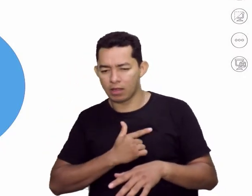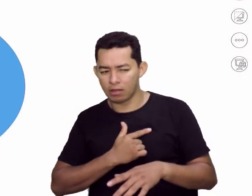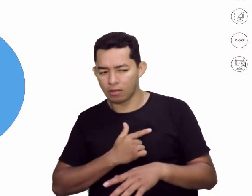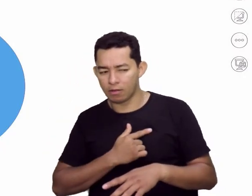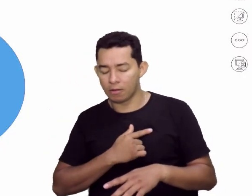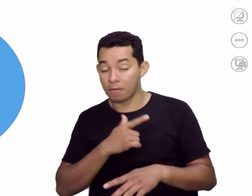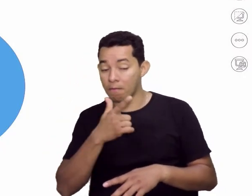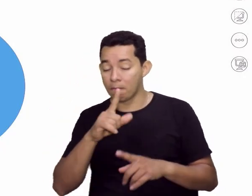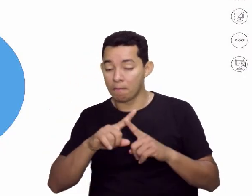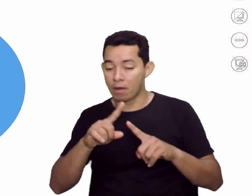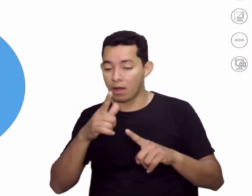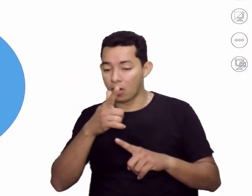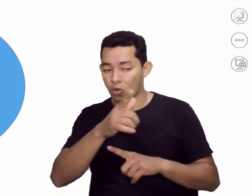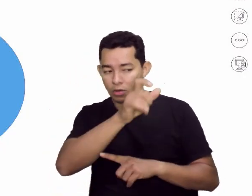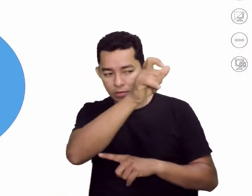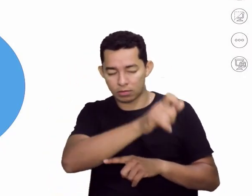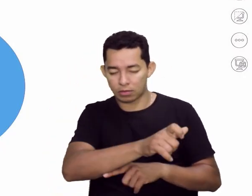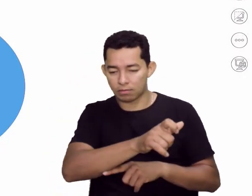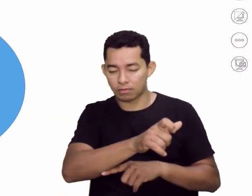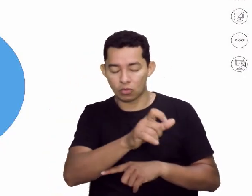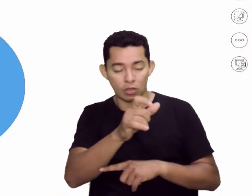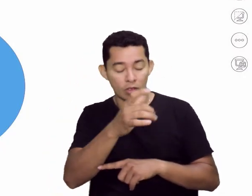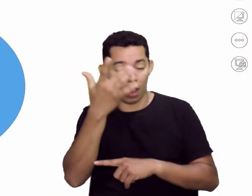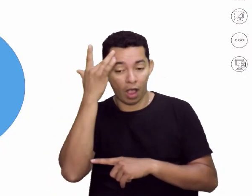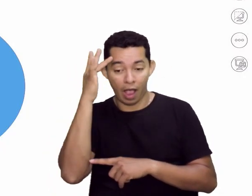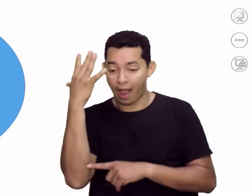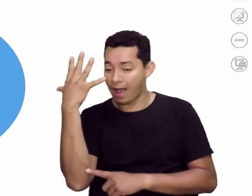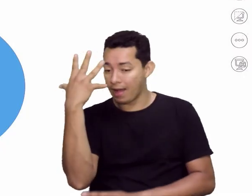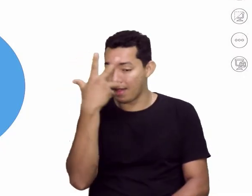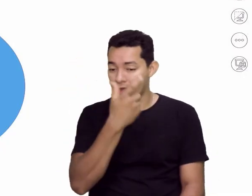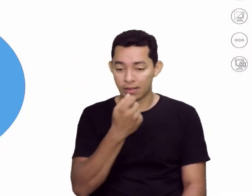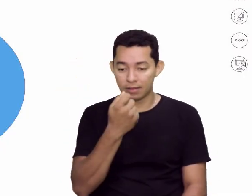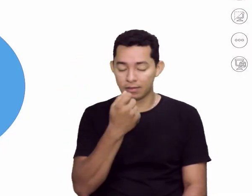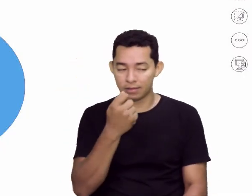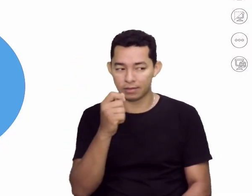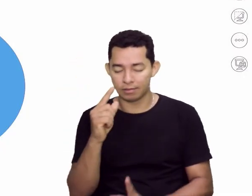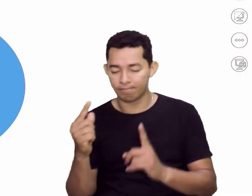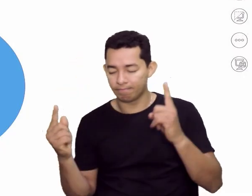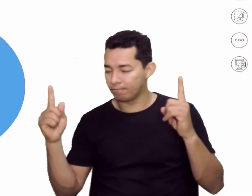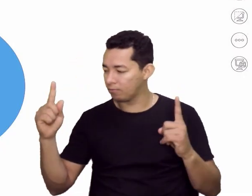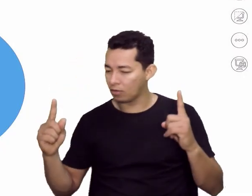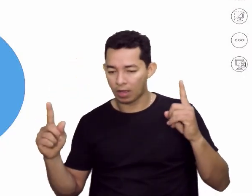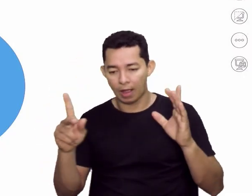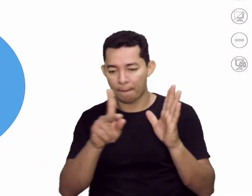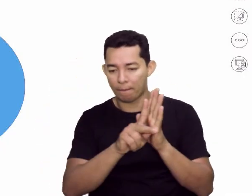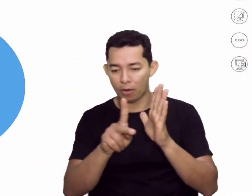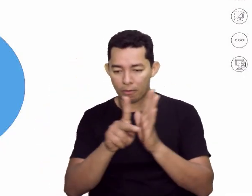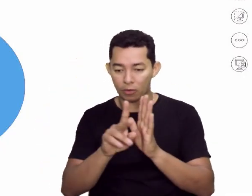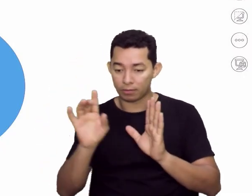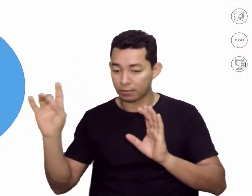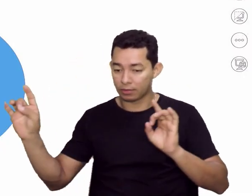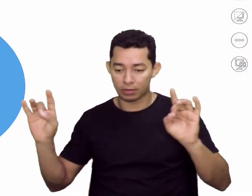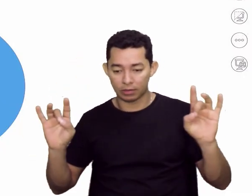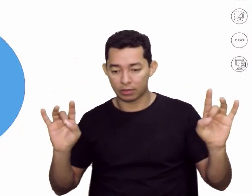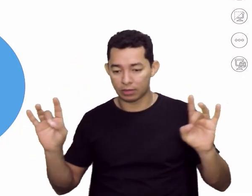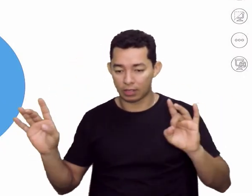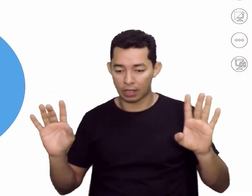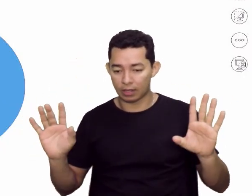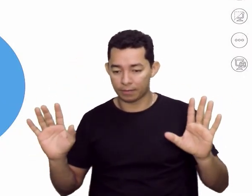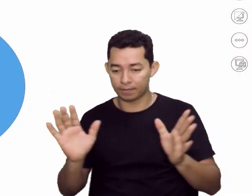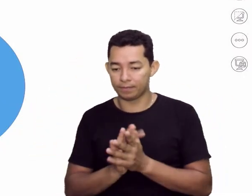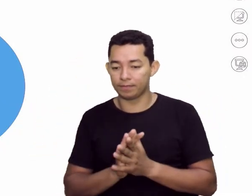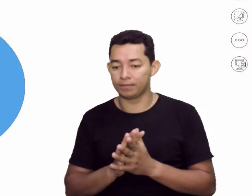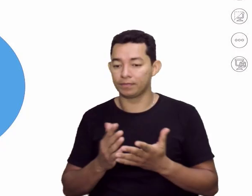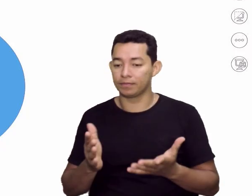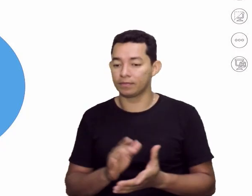Por quê? É subjetivo, né? É meio que escondido. é óbvio, é claro que existem